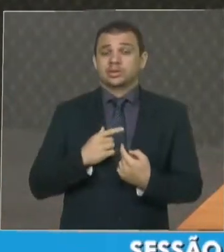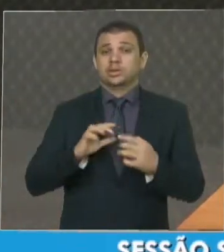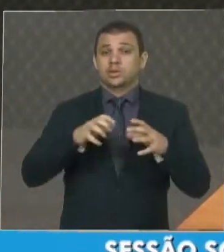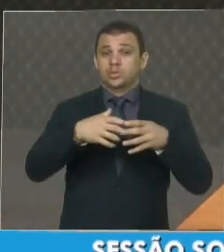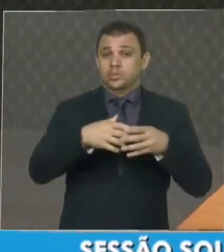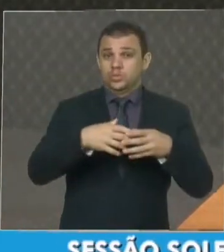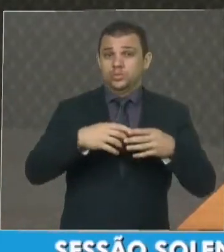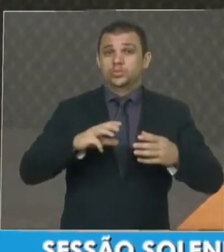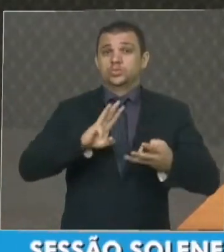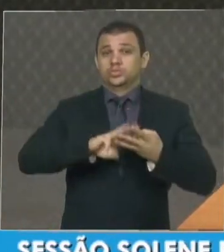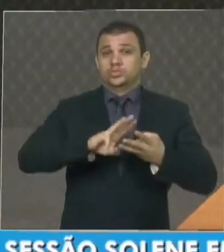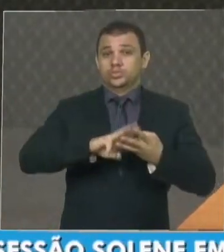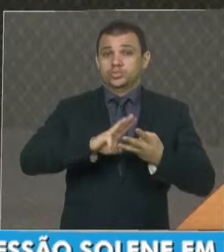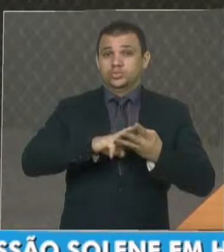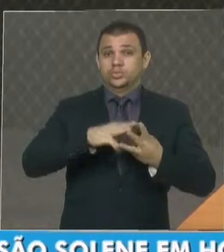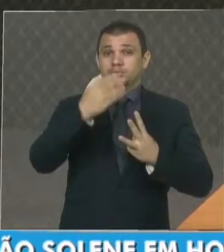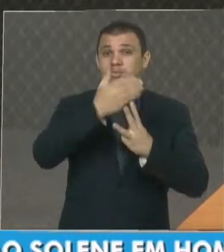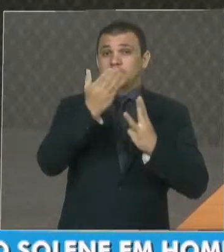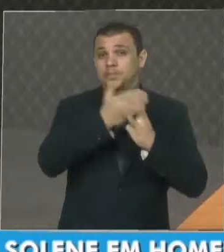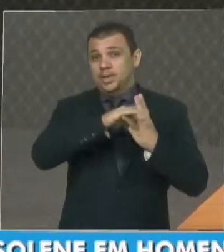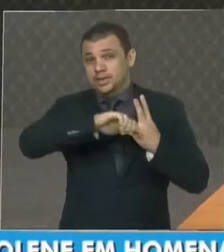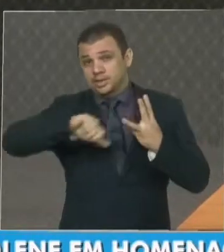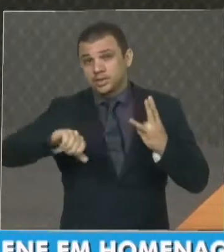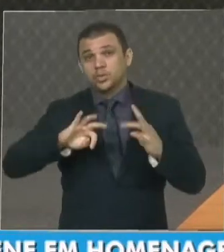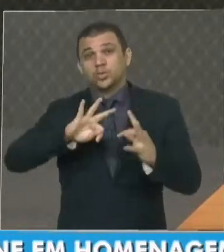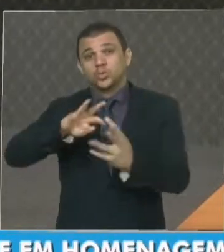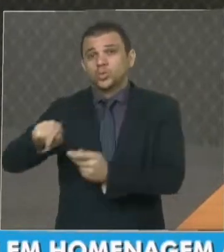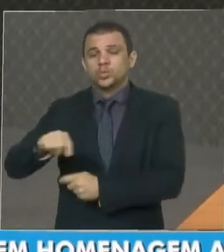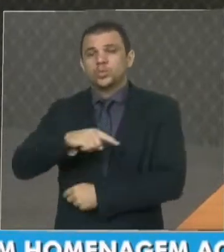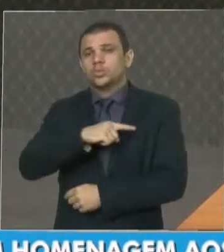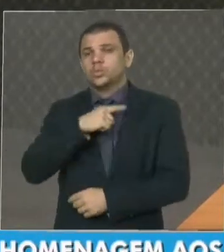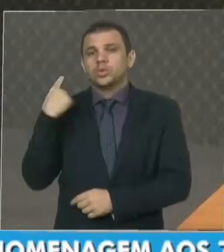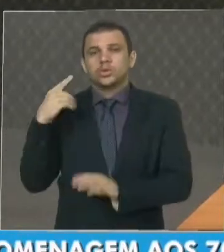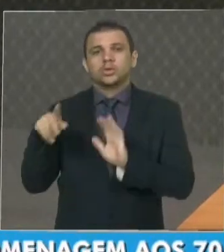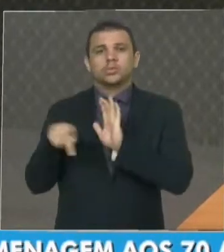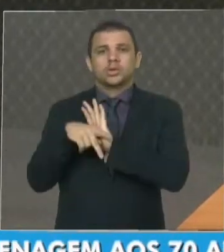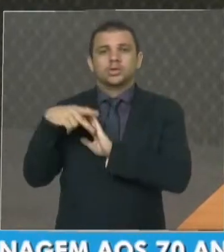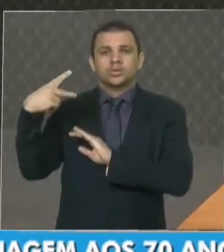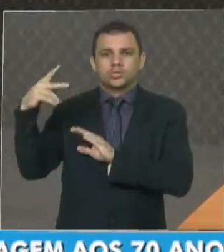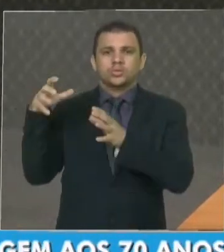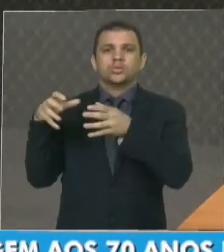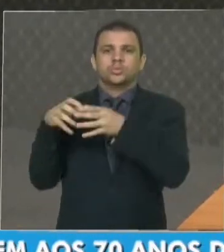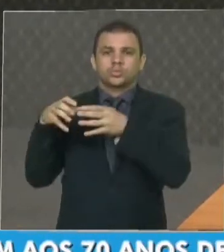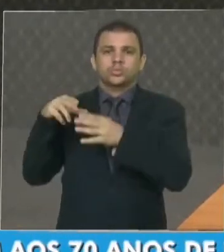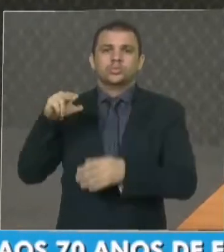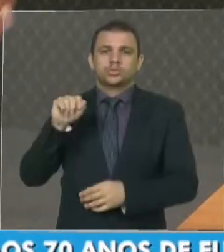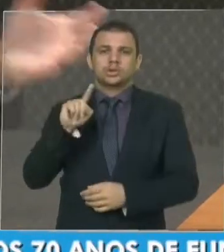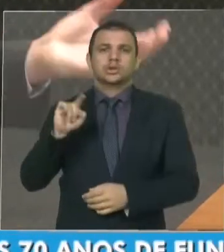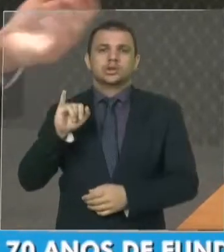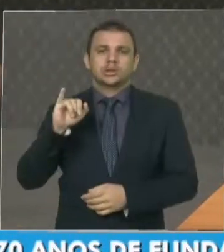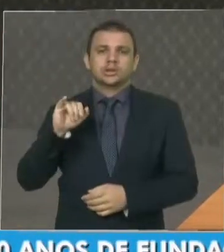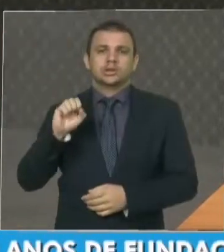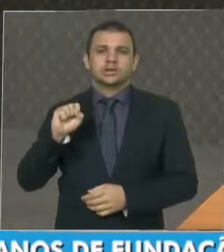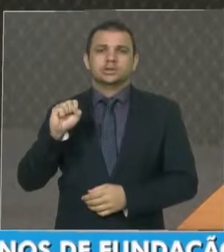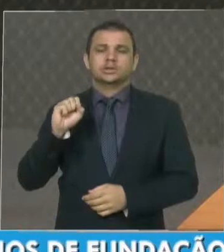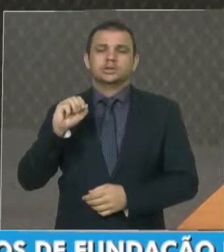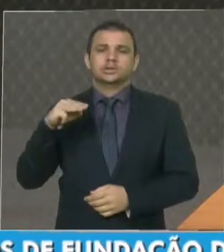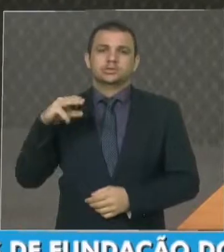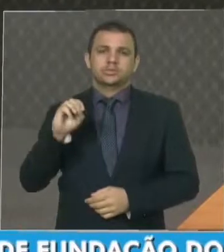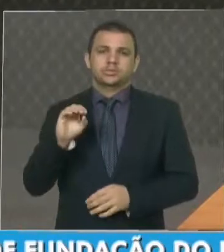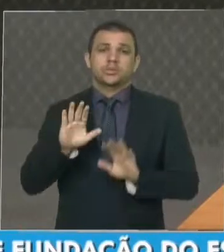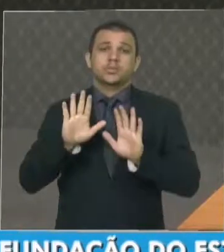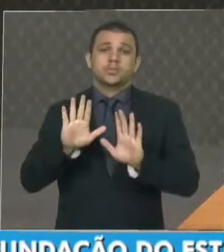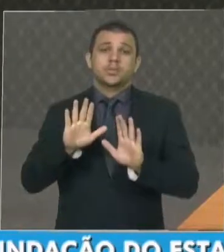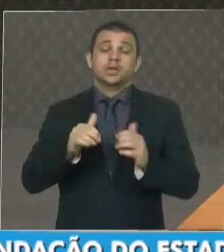nazismo. Mas nós, com a graça de Deus, o apoio de nossos amigos, e vocês, os